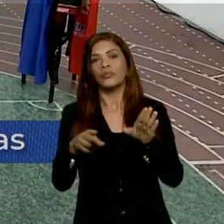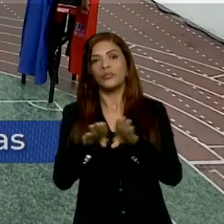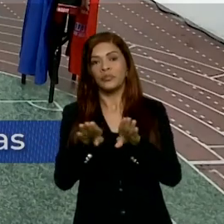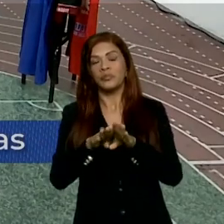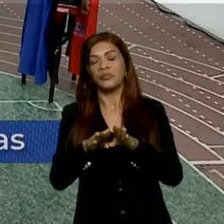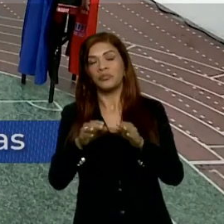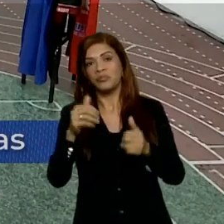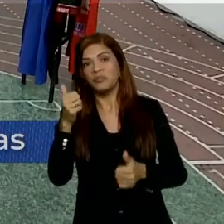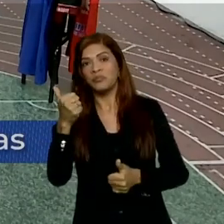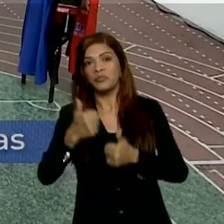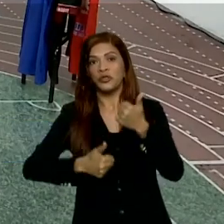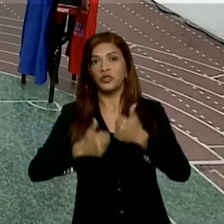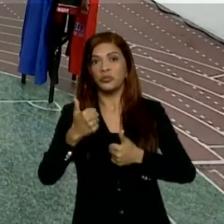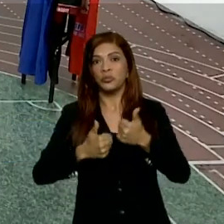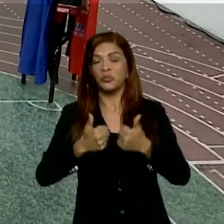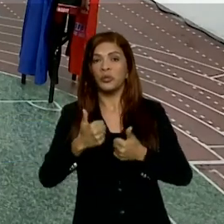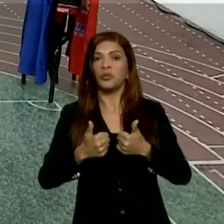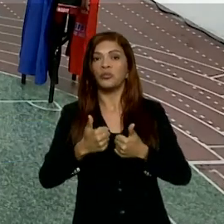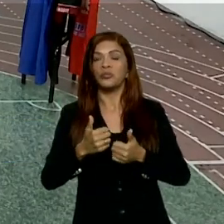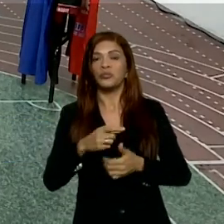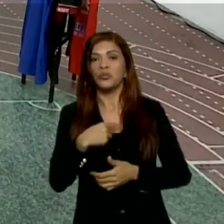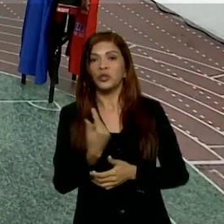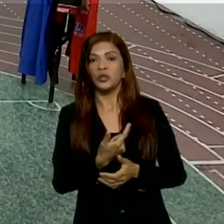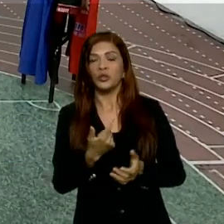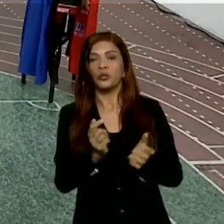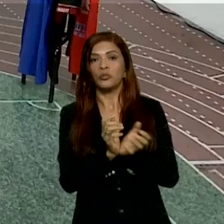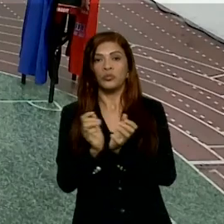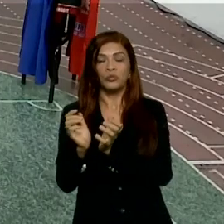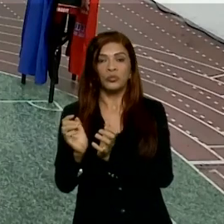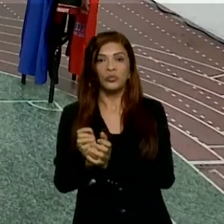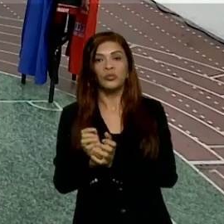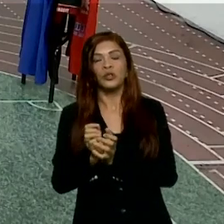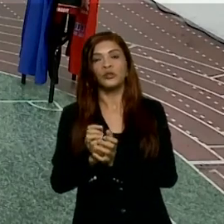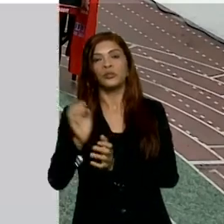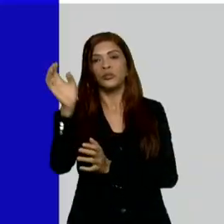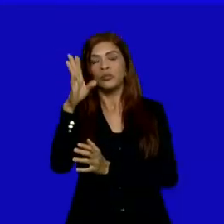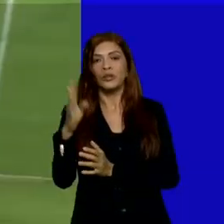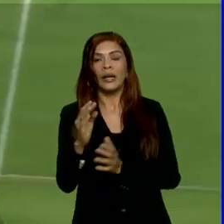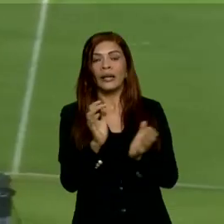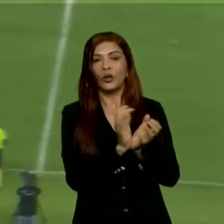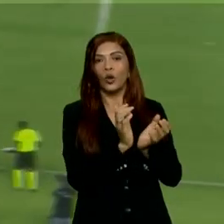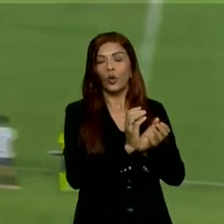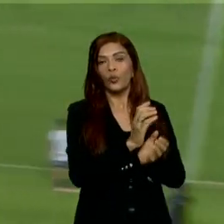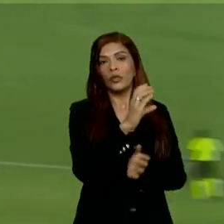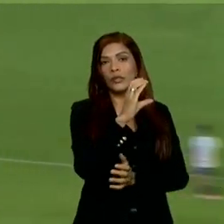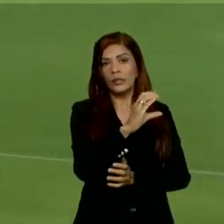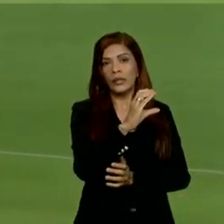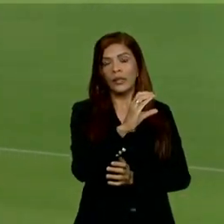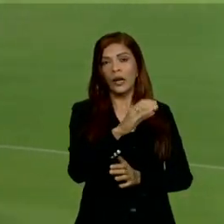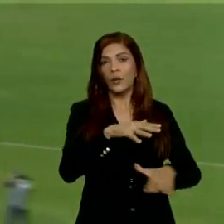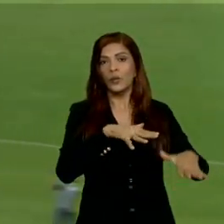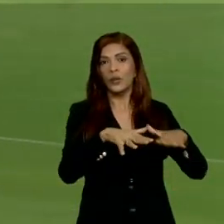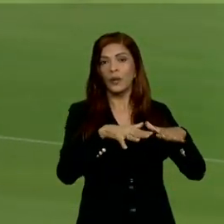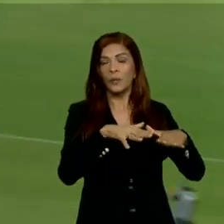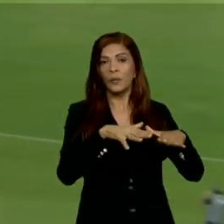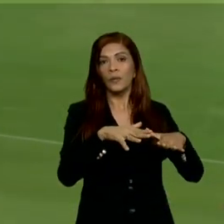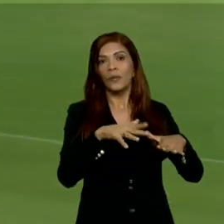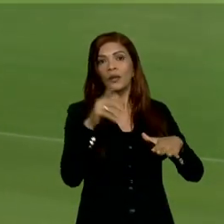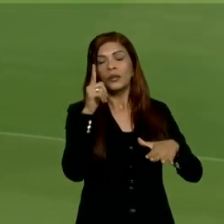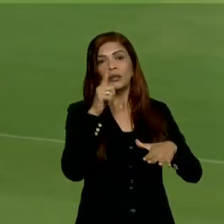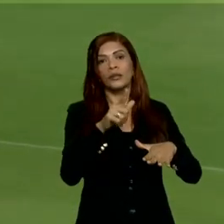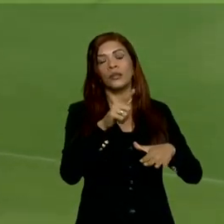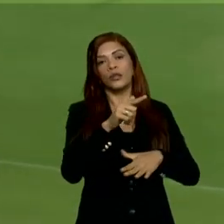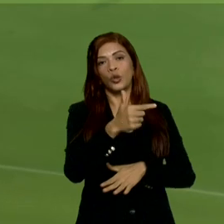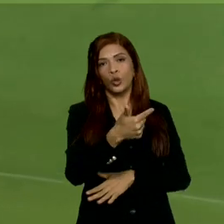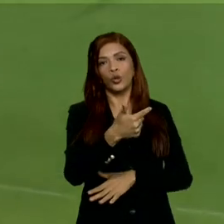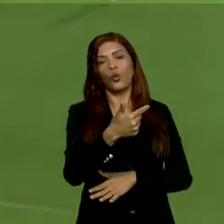Rapaz o desempenho dos nossos times né na Série D e na série do Campeonato Brasileiro pela Série C O Sampaio ganhou lanterna aqui em São Luís por 2 a 0